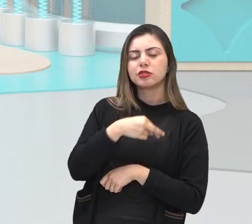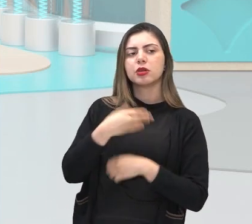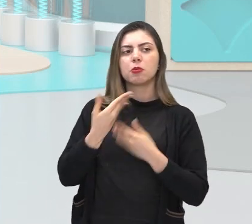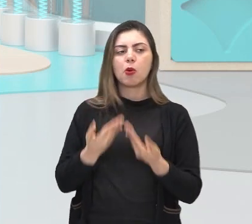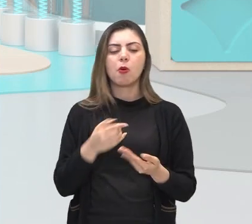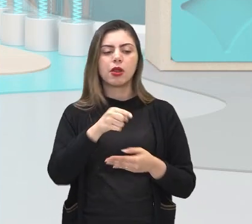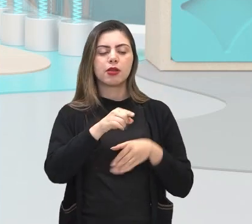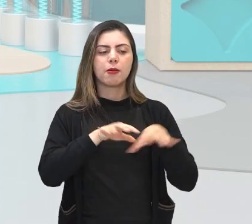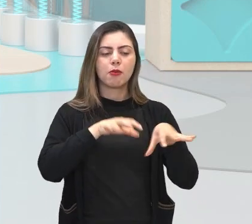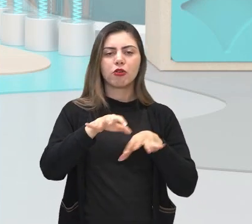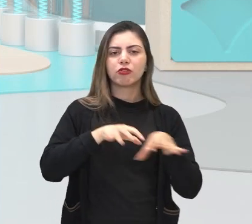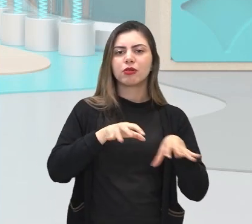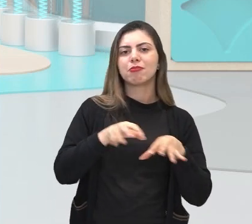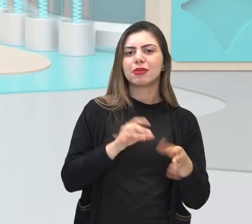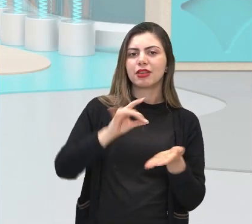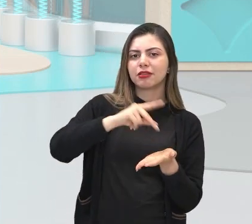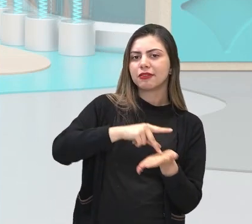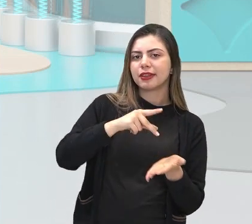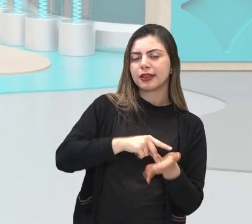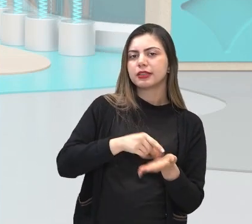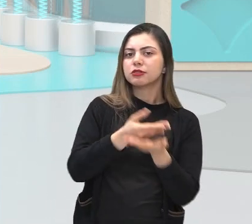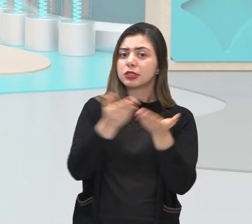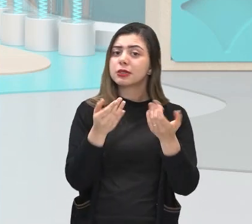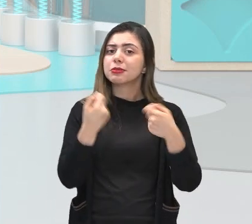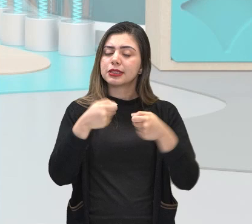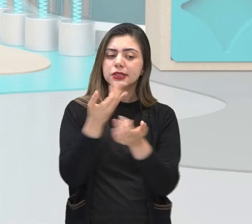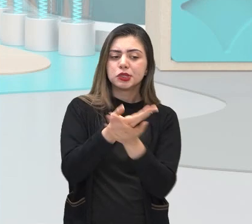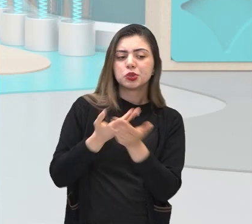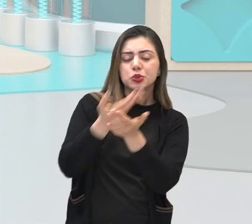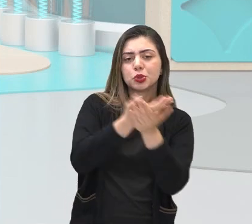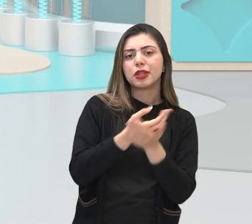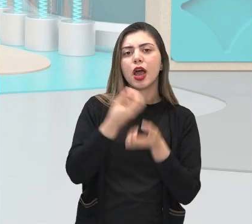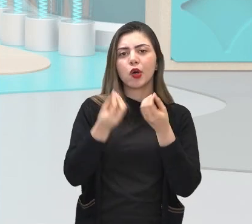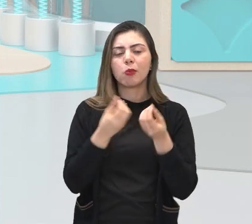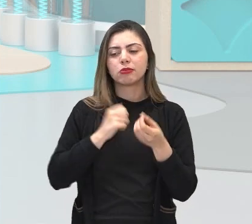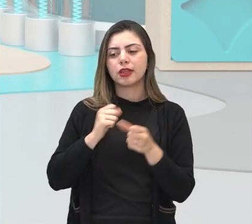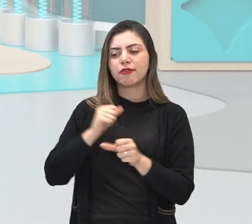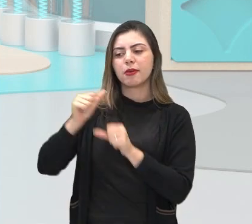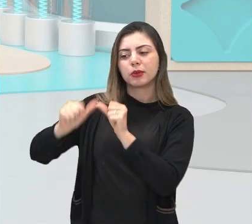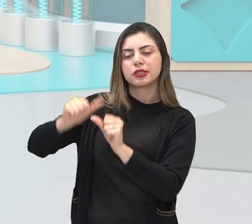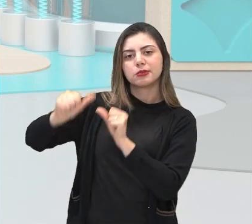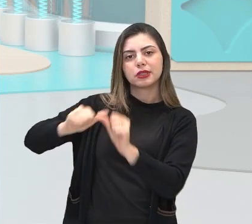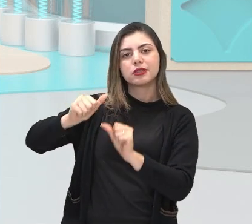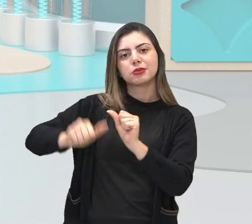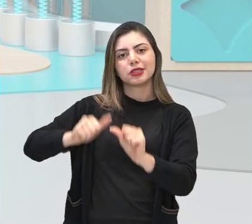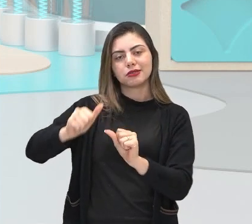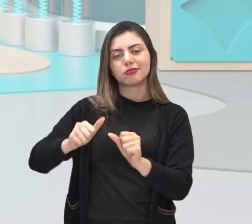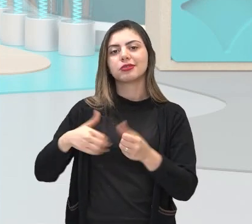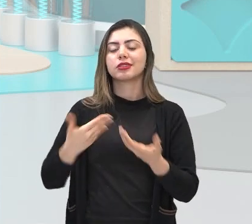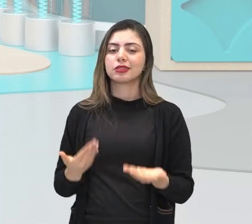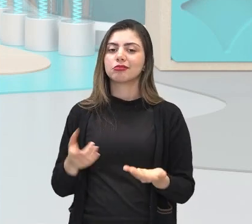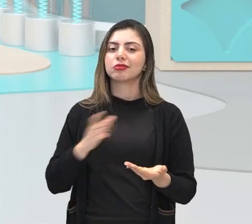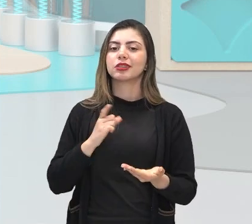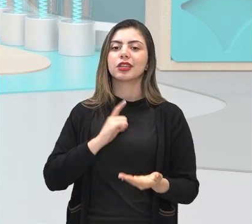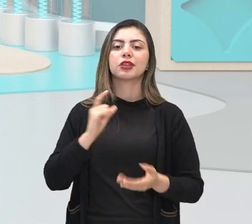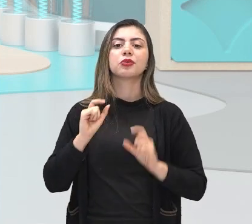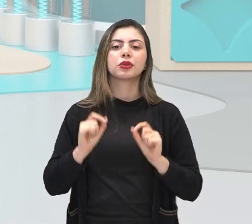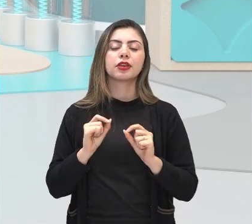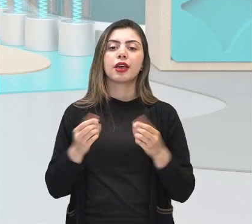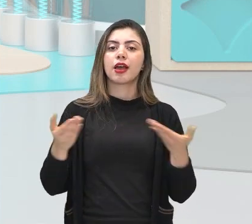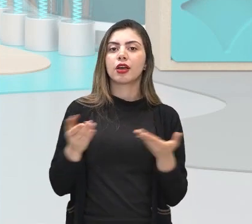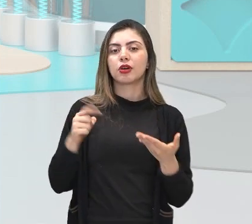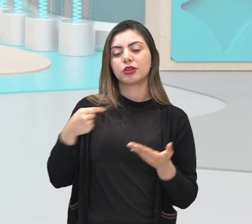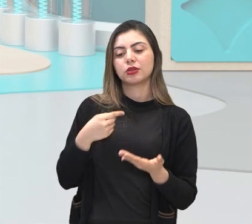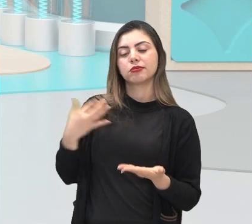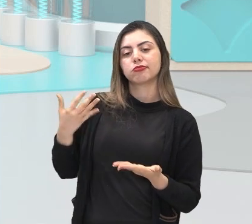em como esses movimentos artísticos Eles foram sendo transformados né E como eles foram chegando nesse nesse nesse momento que